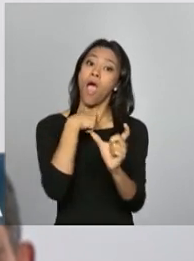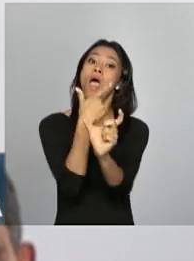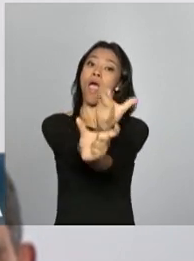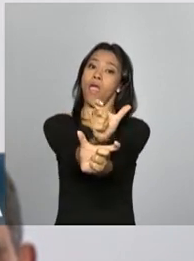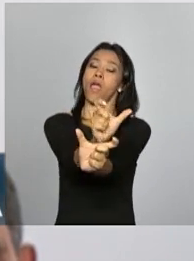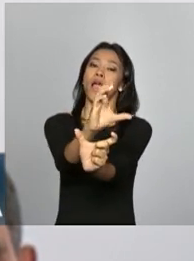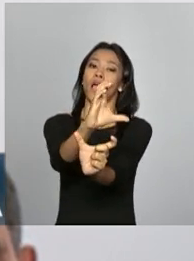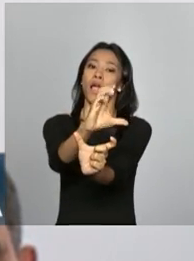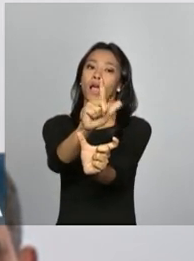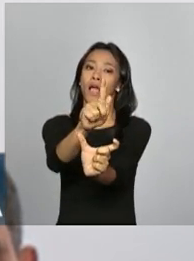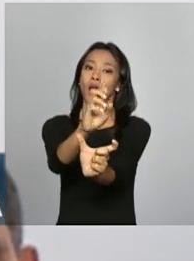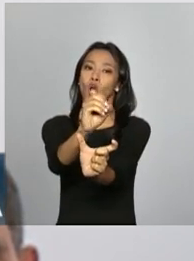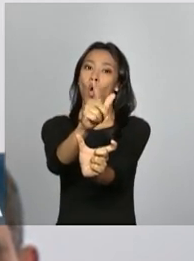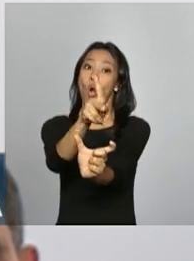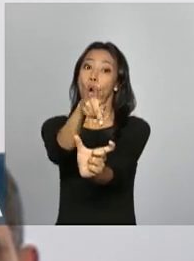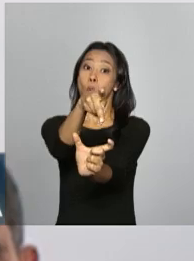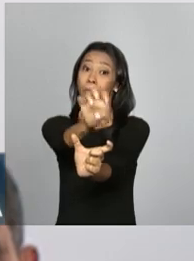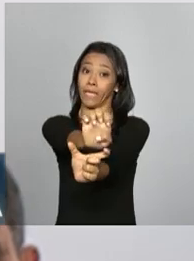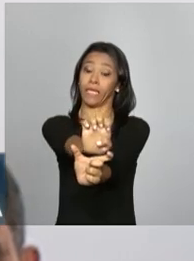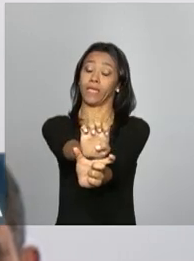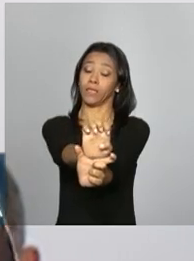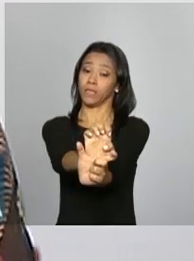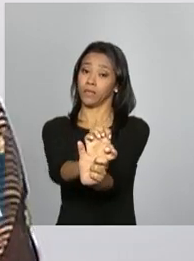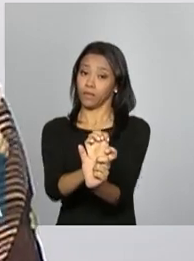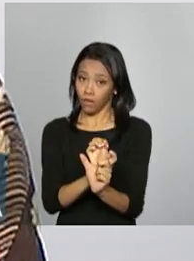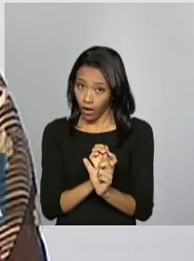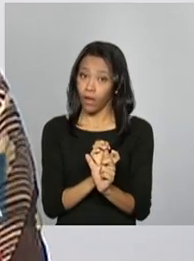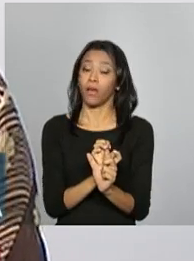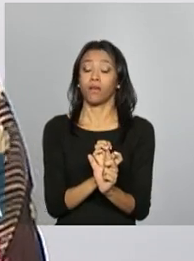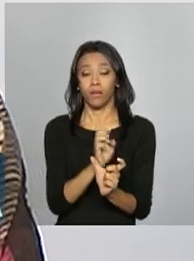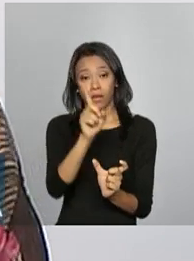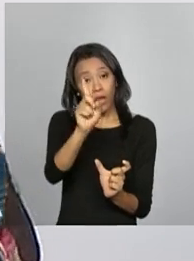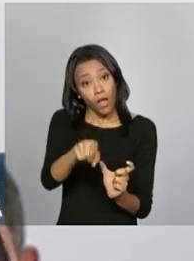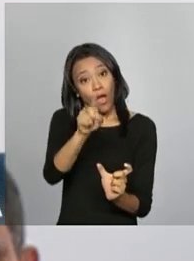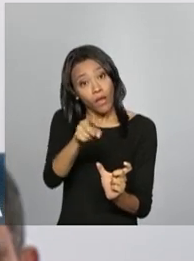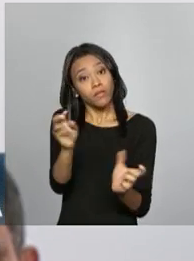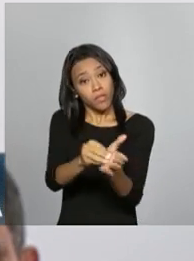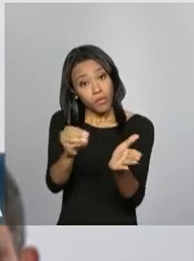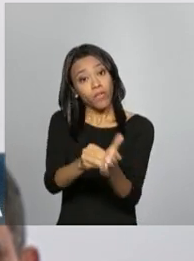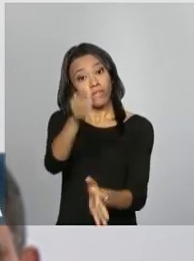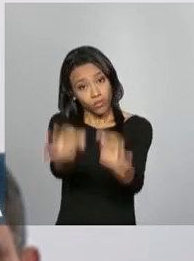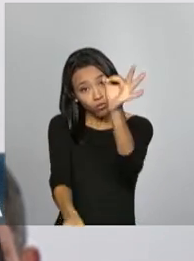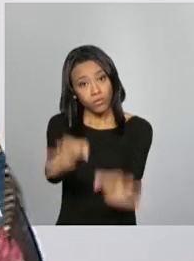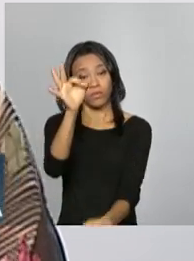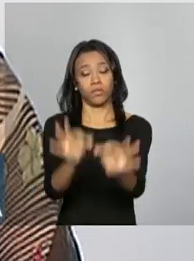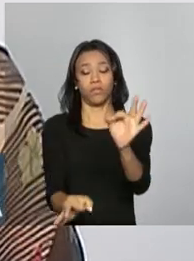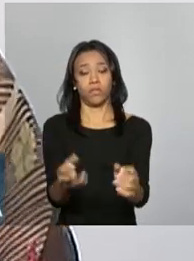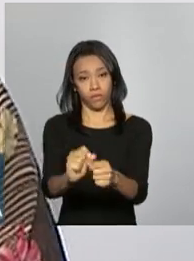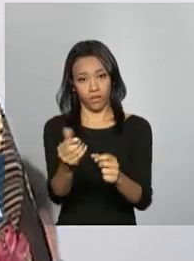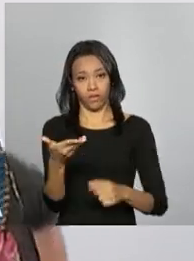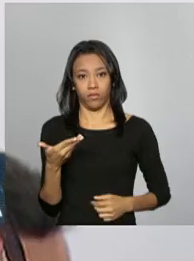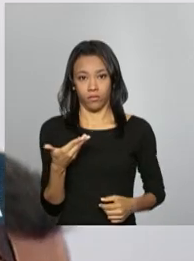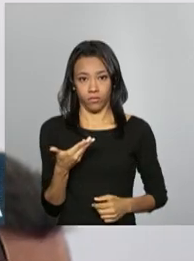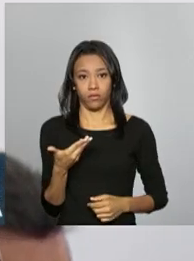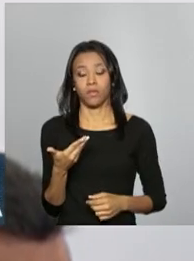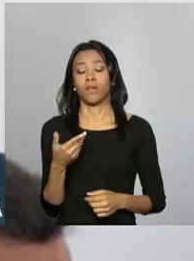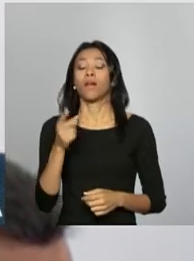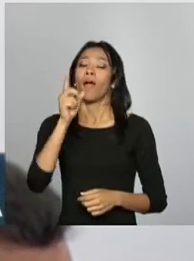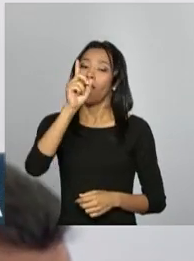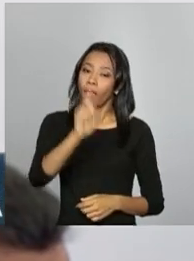do mais descarado golpe. Além de ser um golpe, é uma injustiça. Além de ser